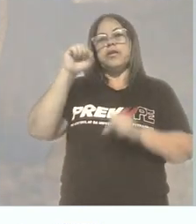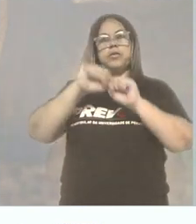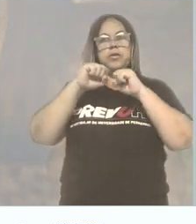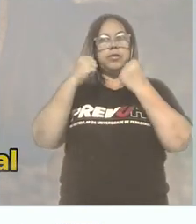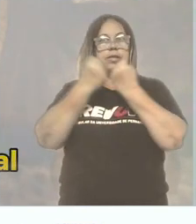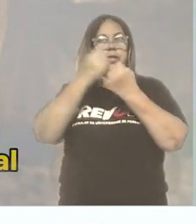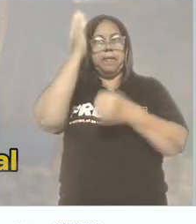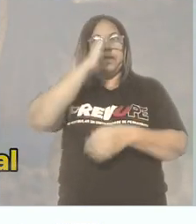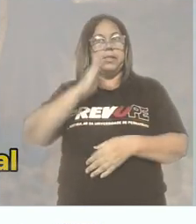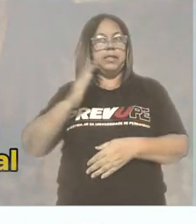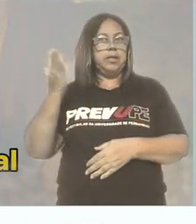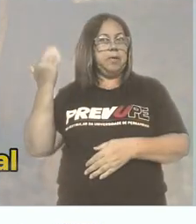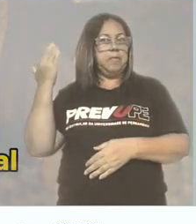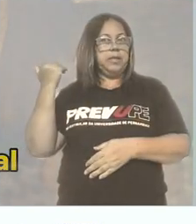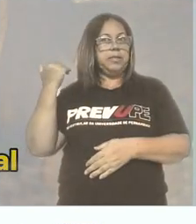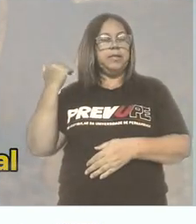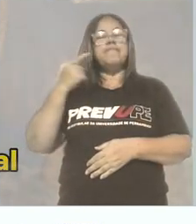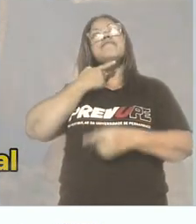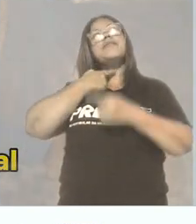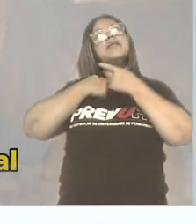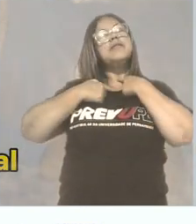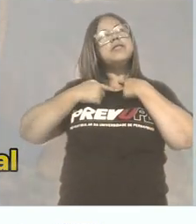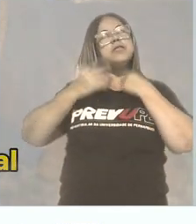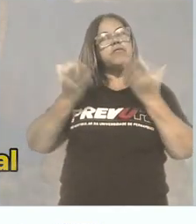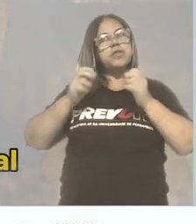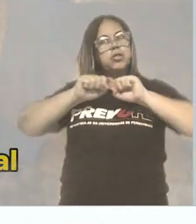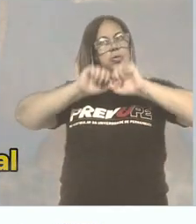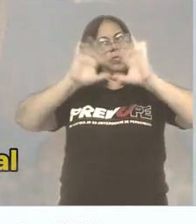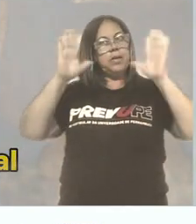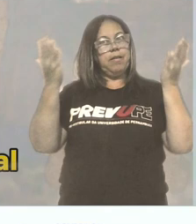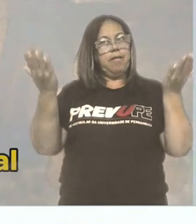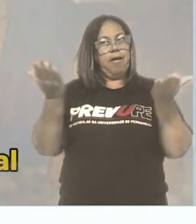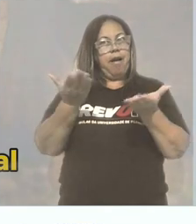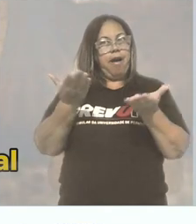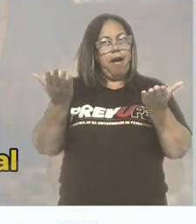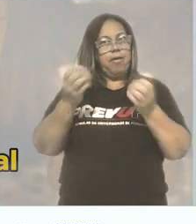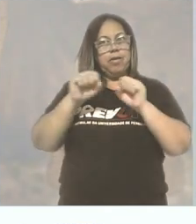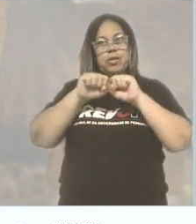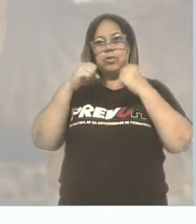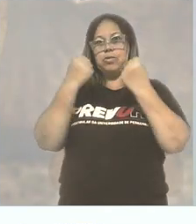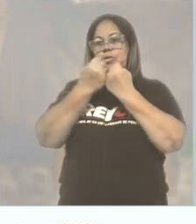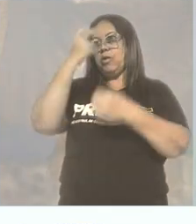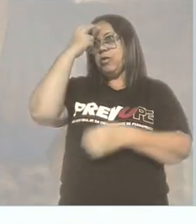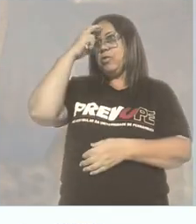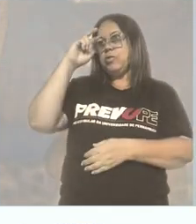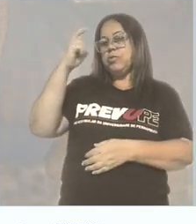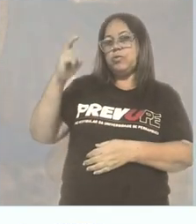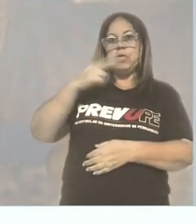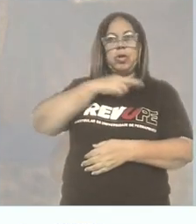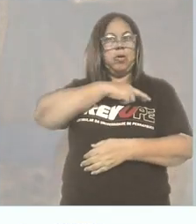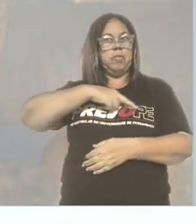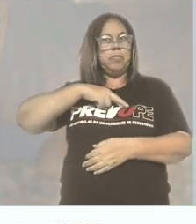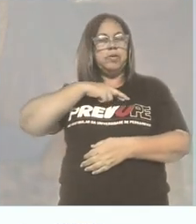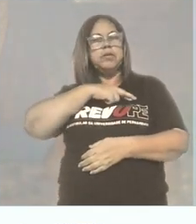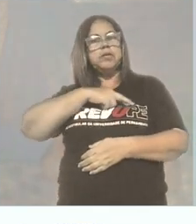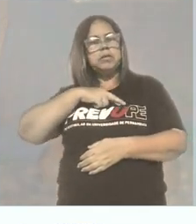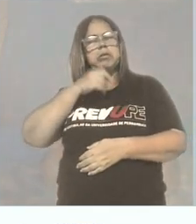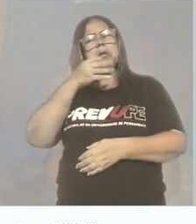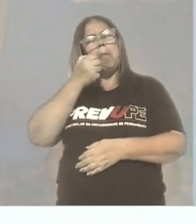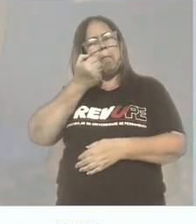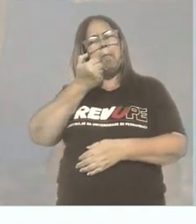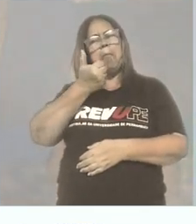época espero que essa exploração do contexto histórico e sócio cultural do Romantismo tenha sido